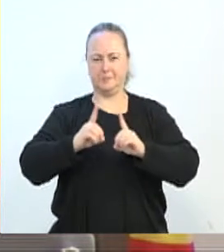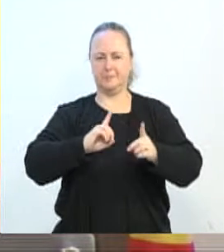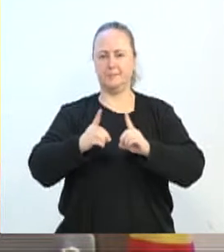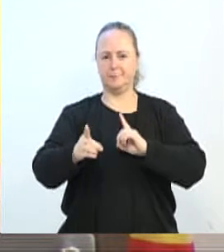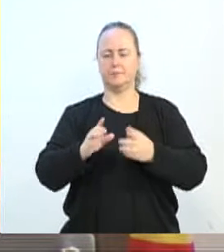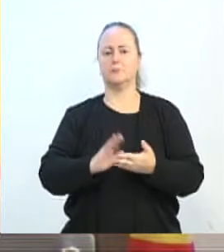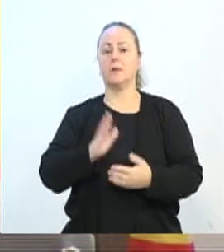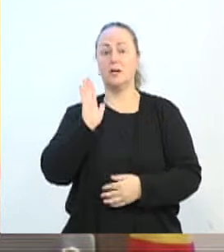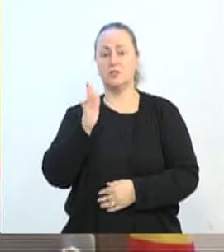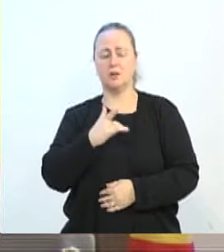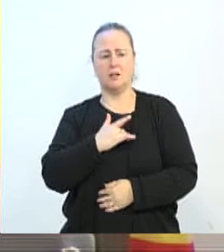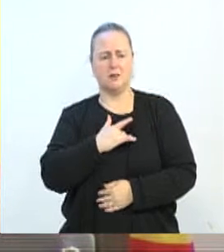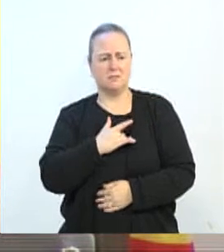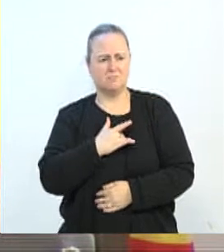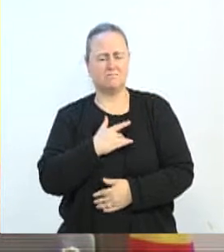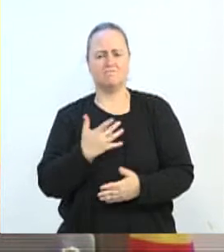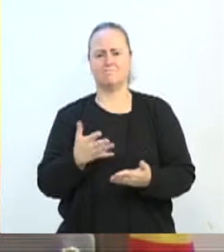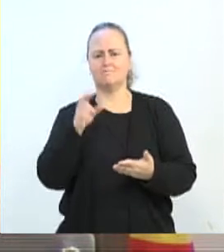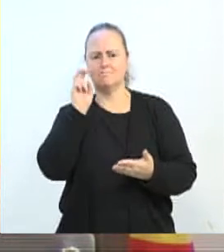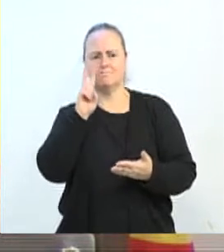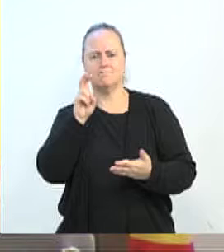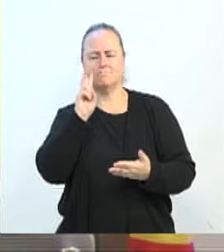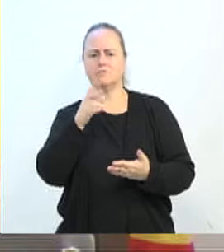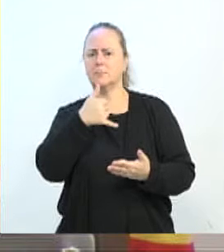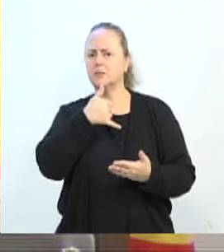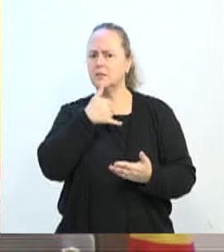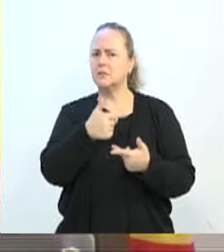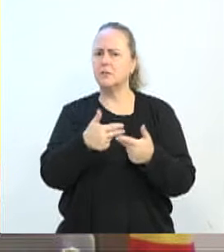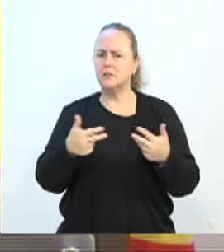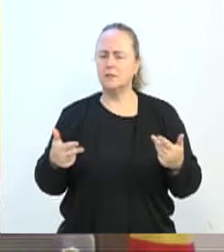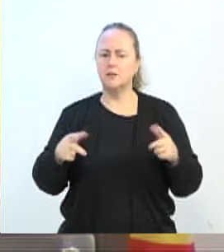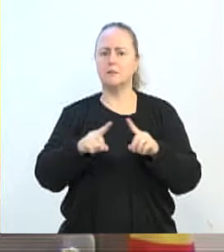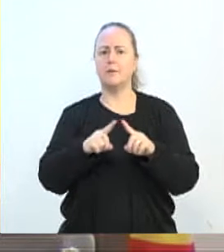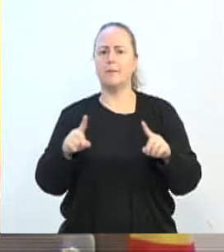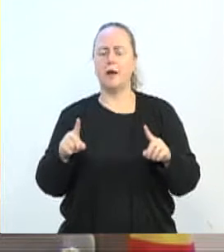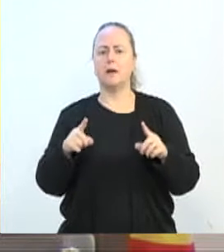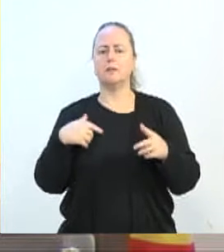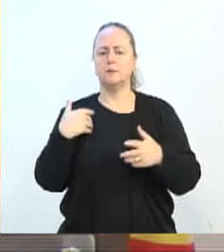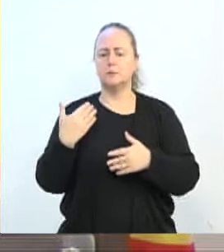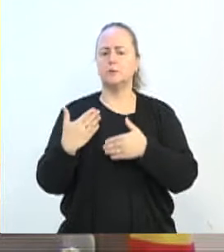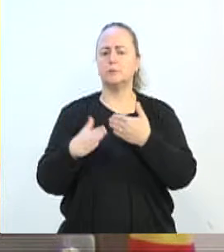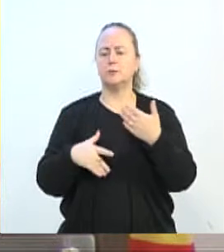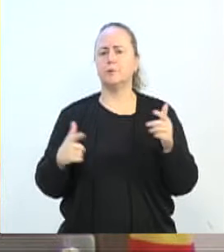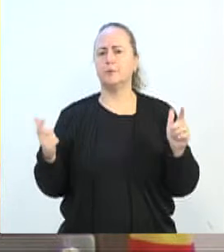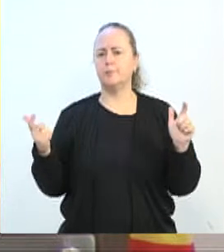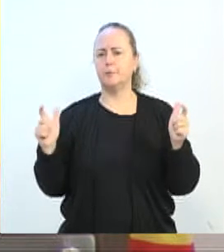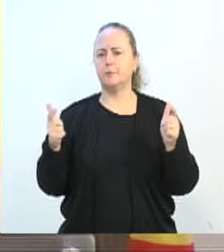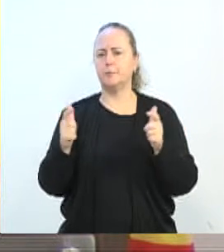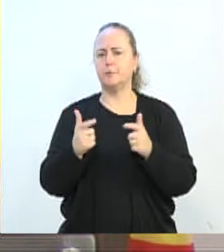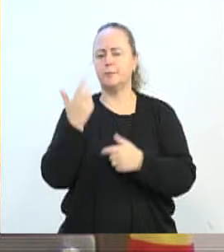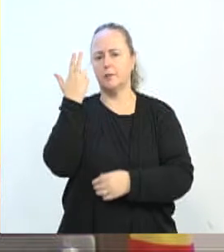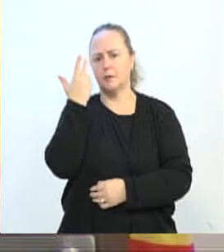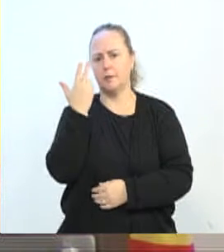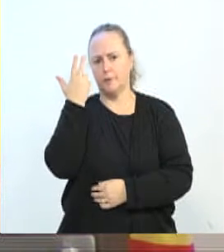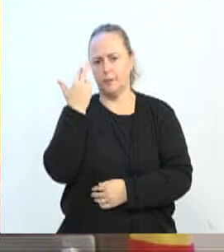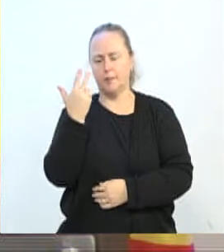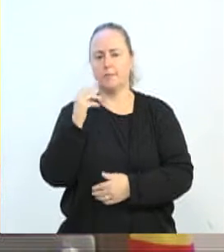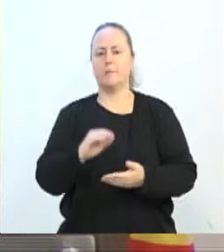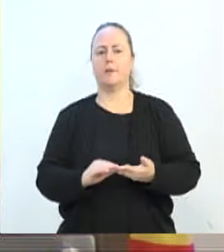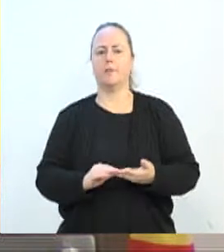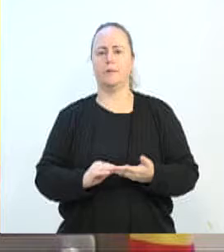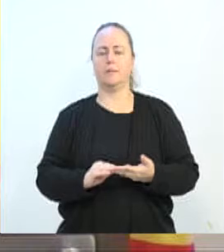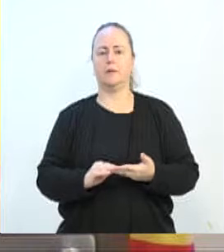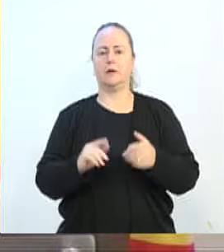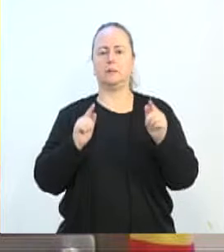episódios lamentáveis que já vimos e temos visto parece que aos poucos vai se voltando a normalidade a tal greve geral não teve